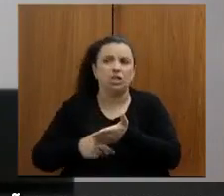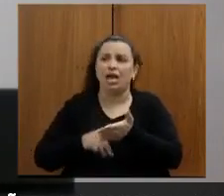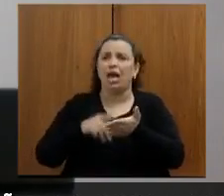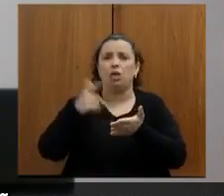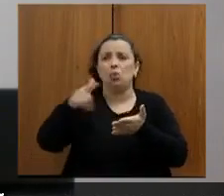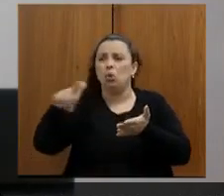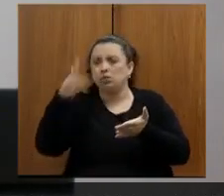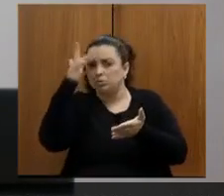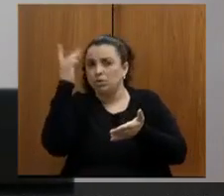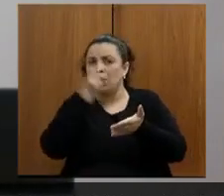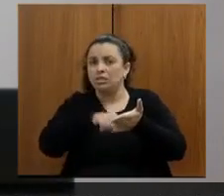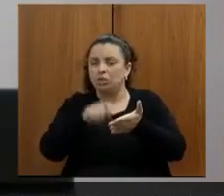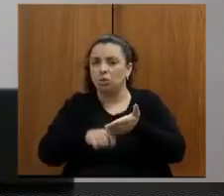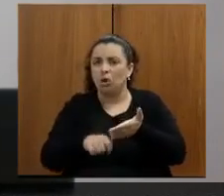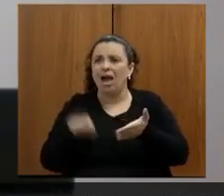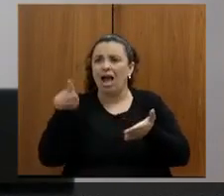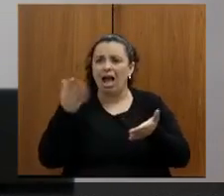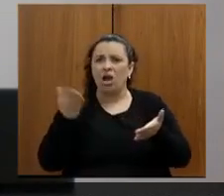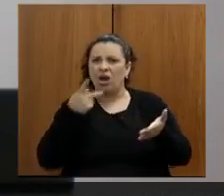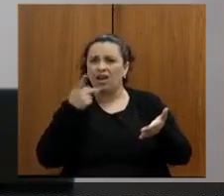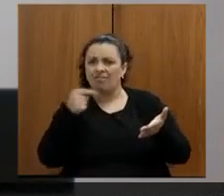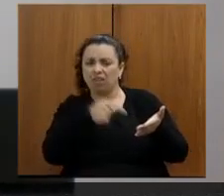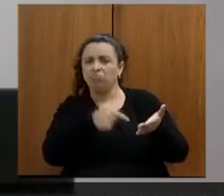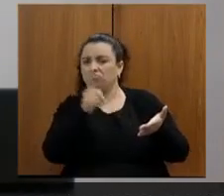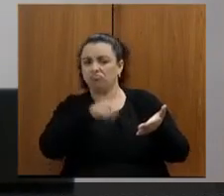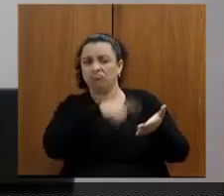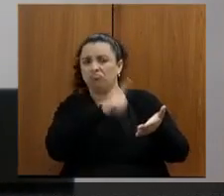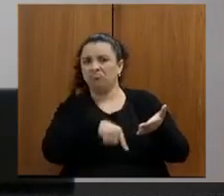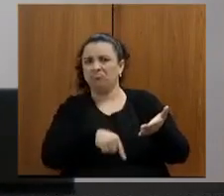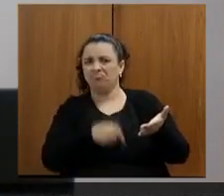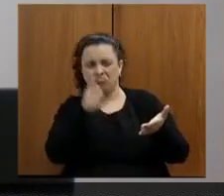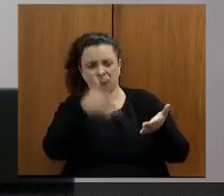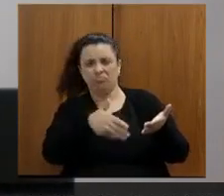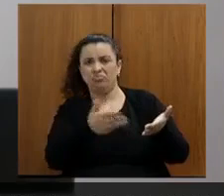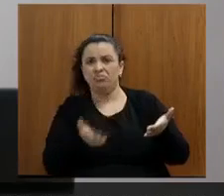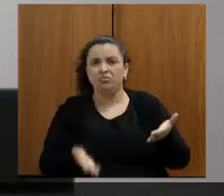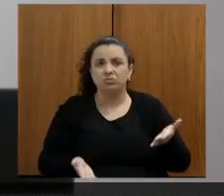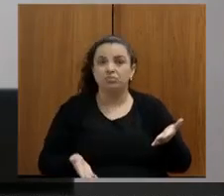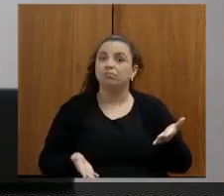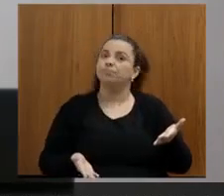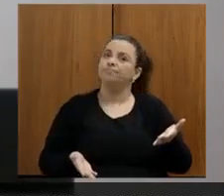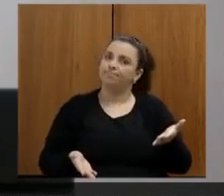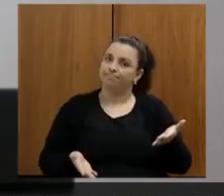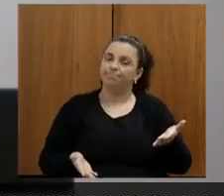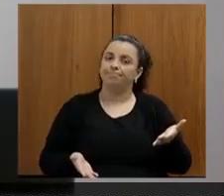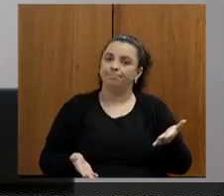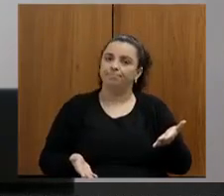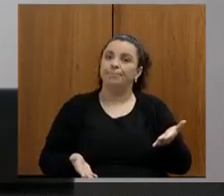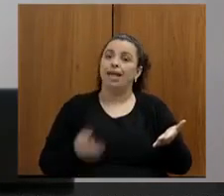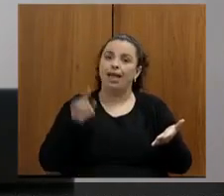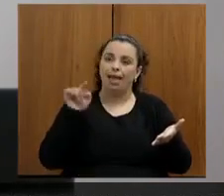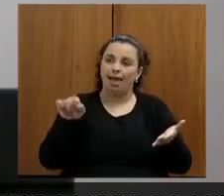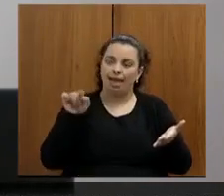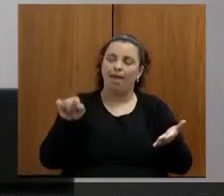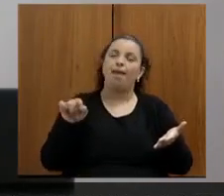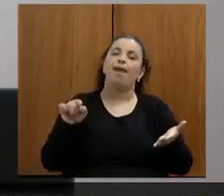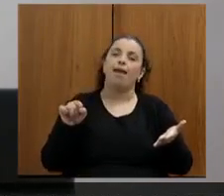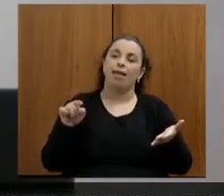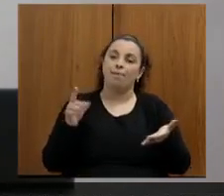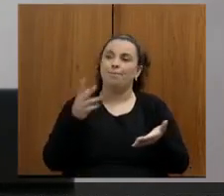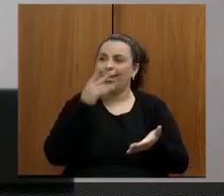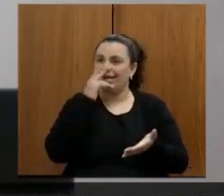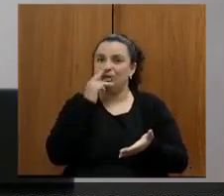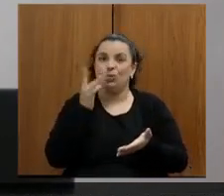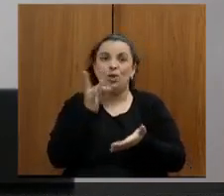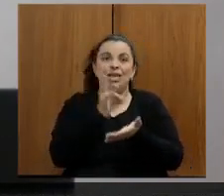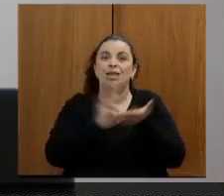então essa foi a resposta nós tivemos aqui uma resposta como sempre doe o número 1 da polícia em